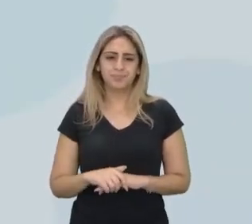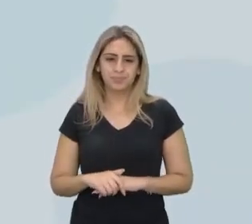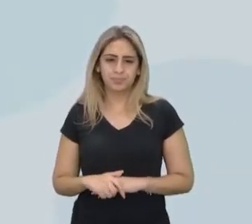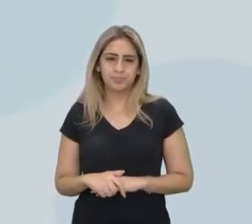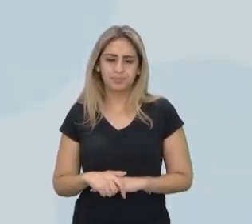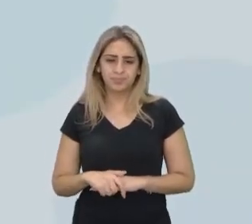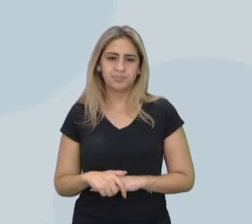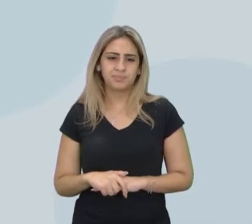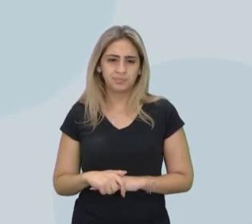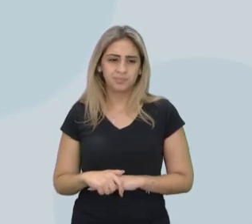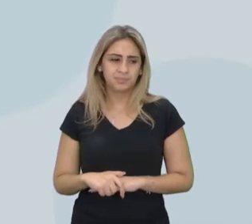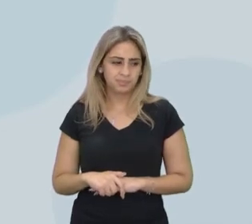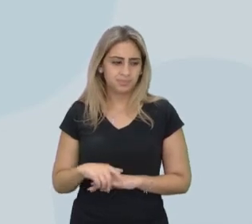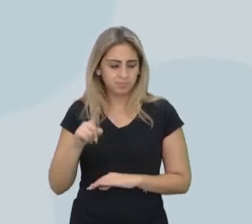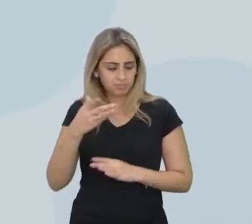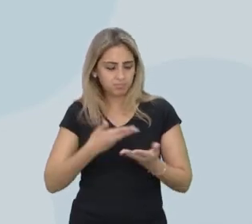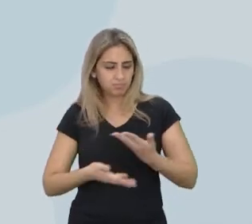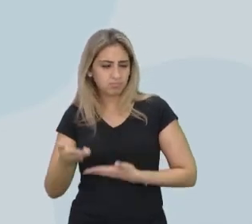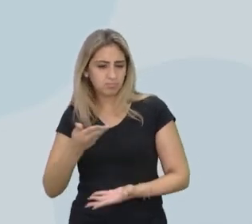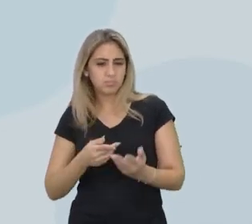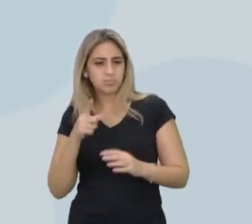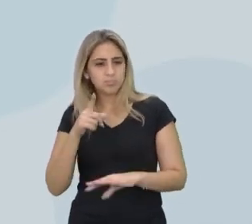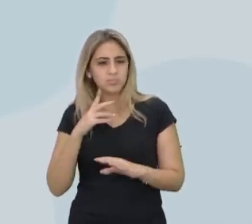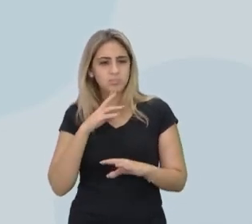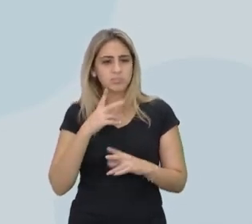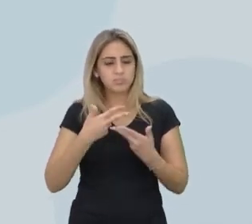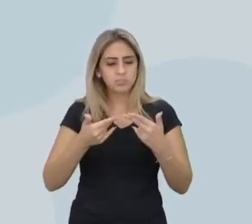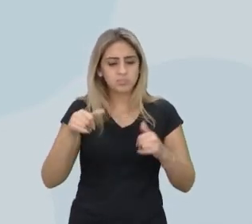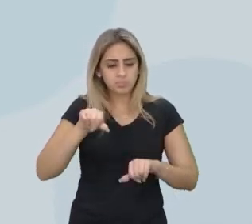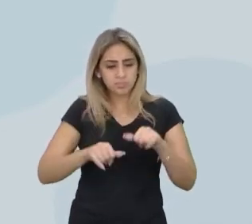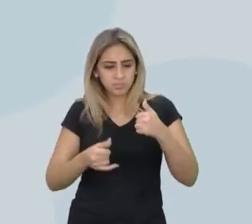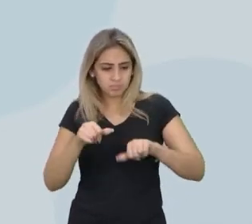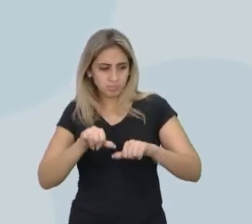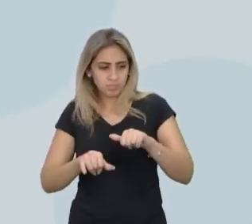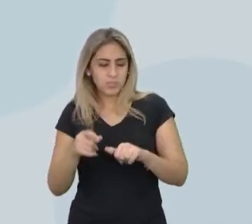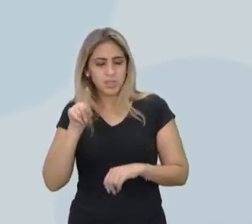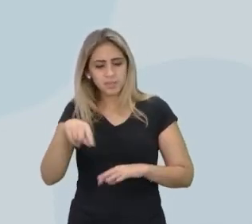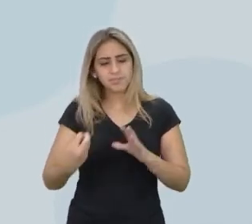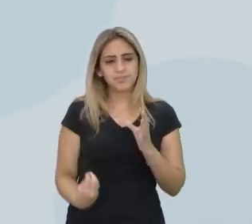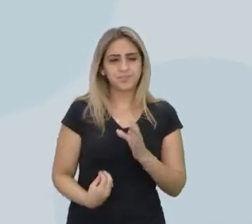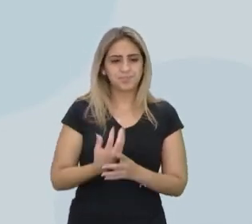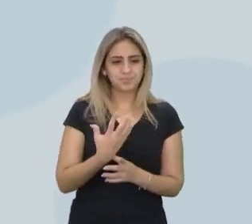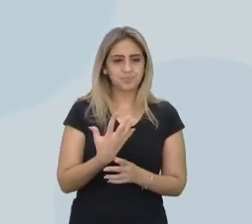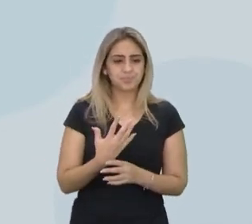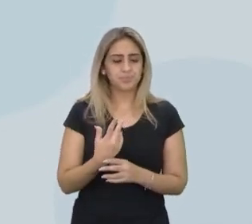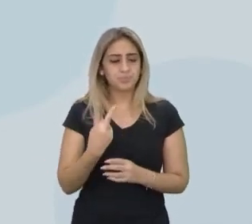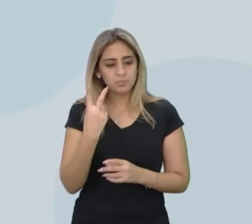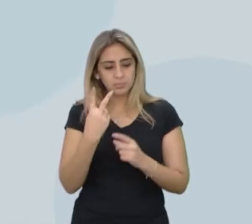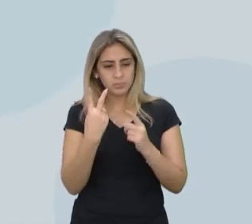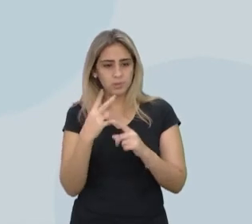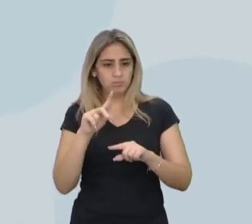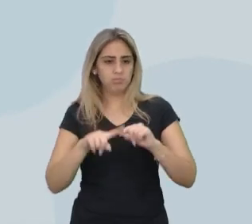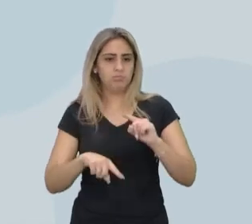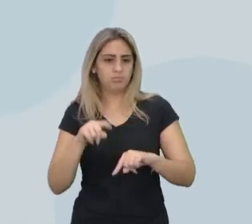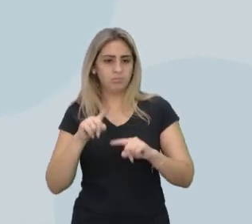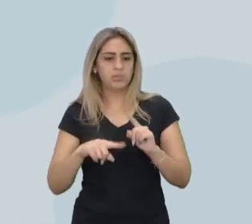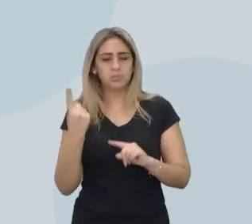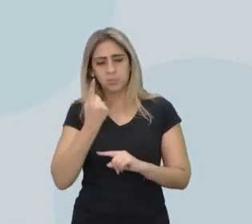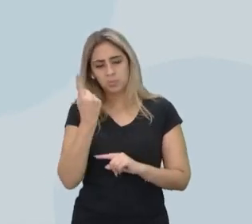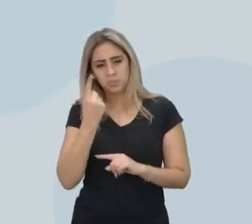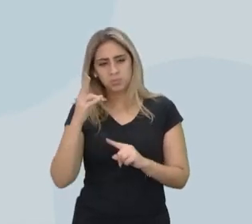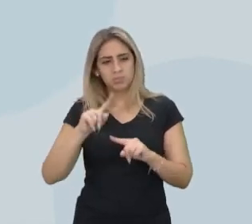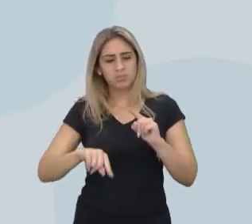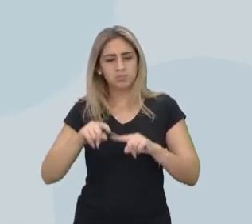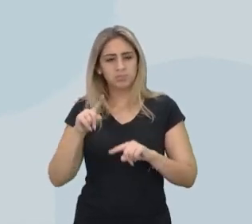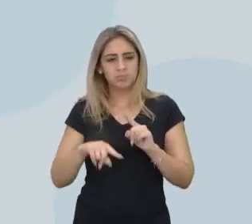Gzinho. Nessa interação, nessa reação de combustão, são formados ali dois produtos. O primeiro produto